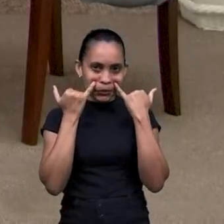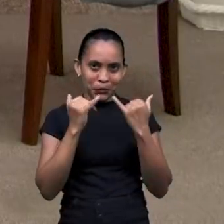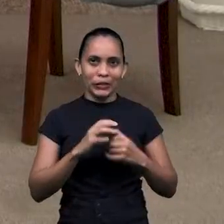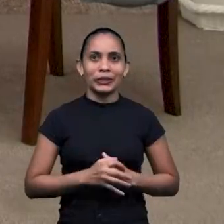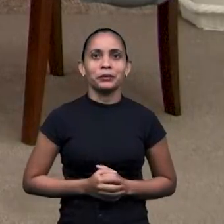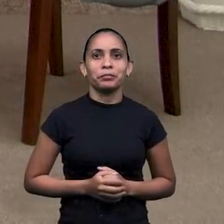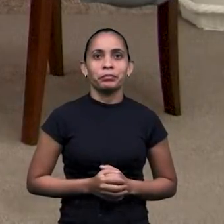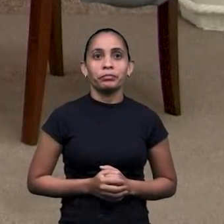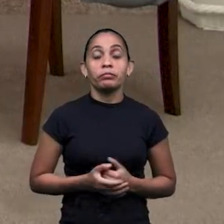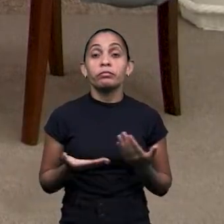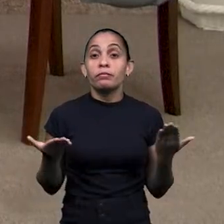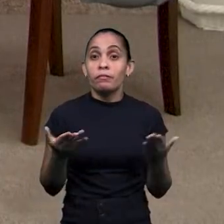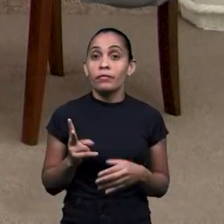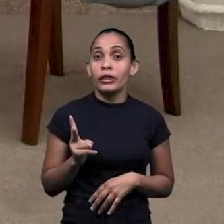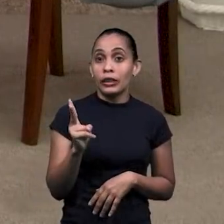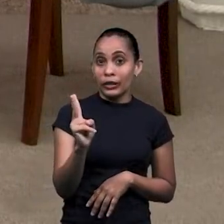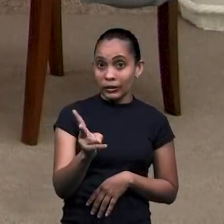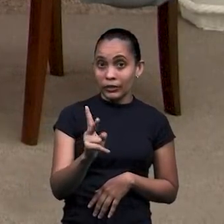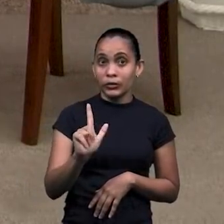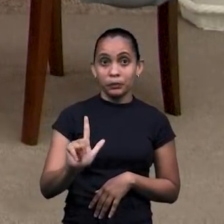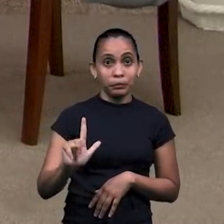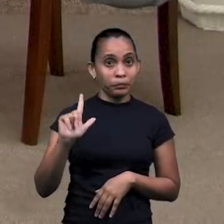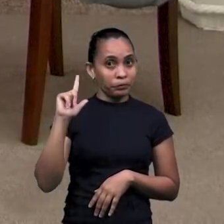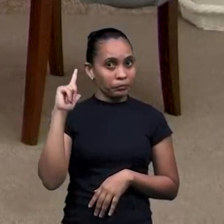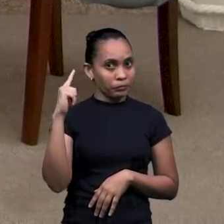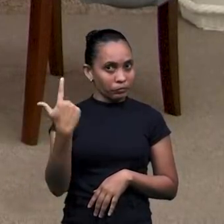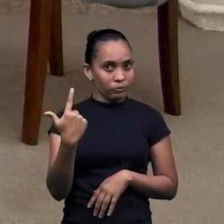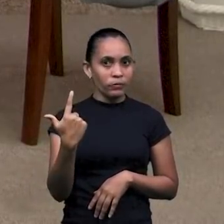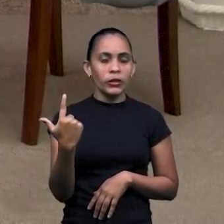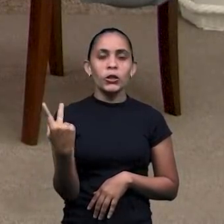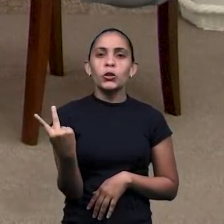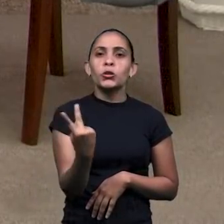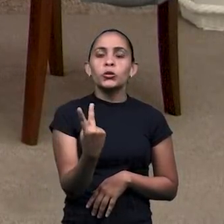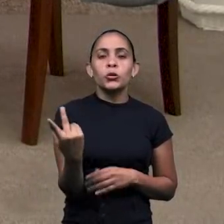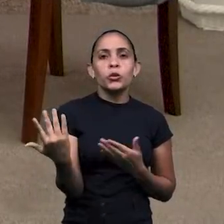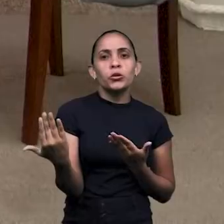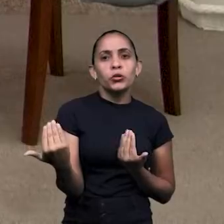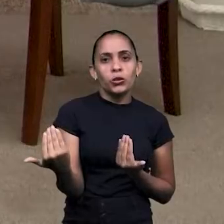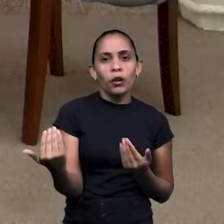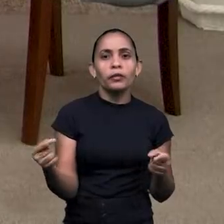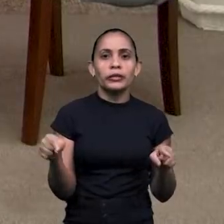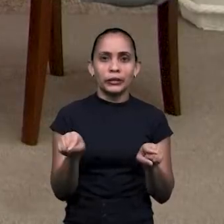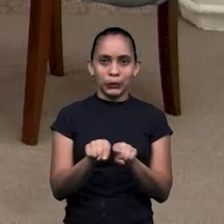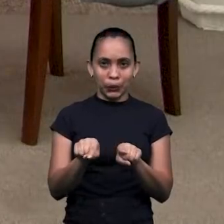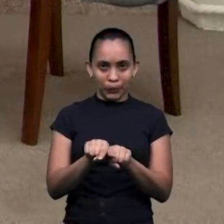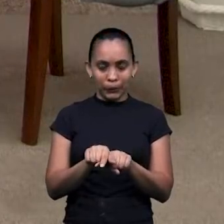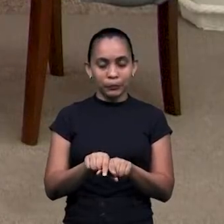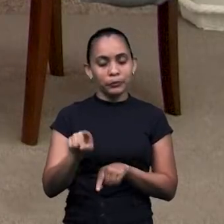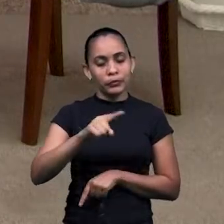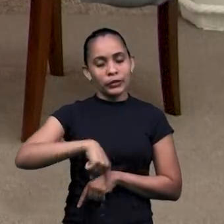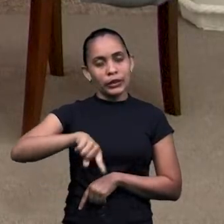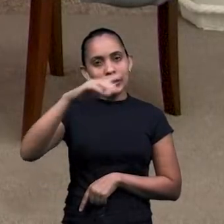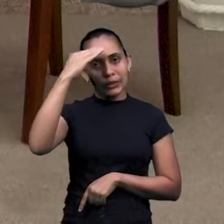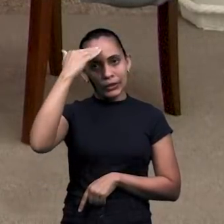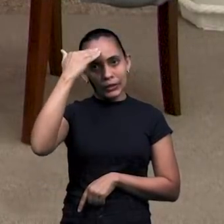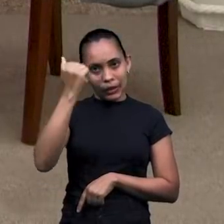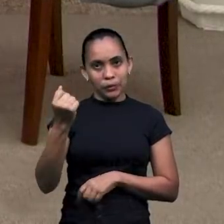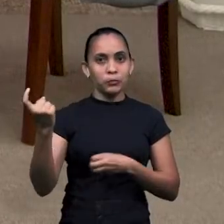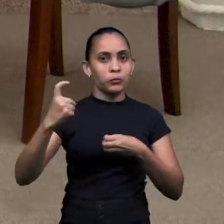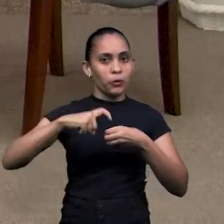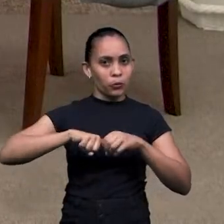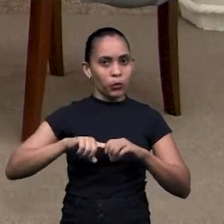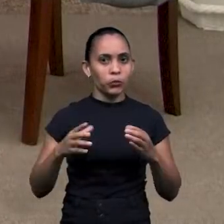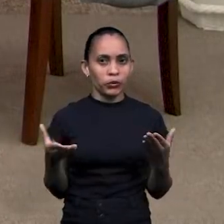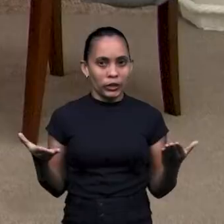trouxeram. Teremos aqui na próxima etapa já outros 2 jovens participando também, mas saibam que vocês vão voltar aqui.